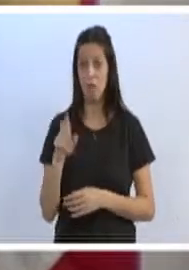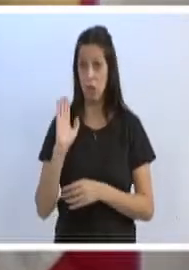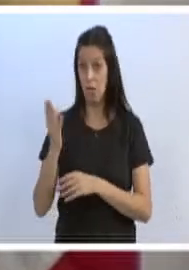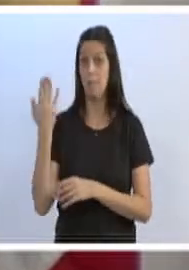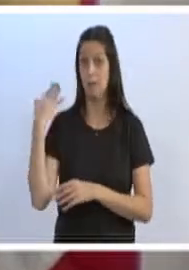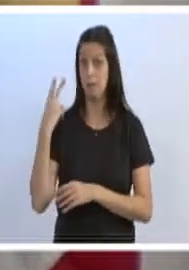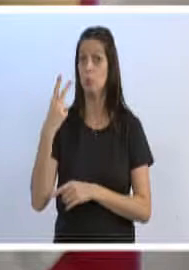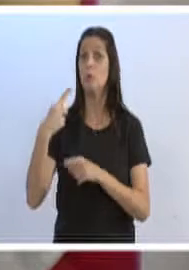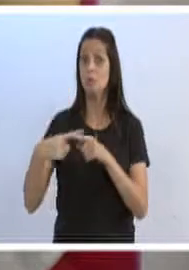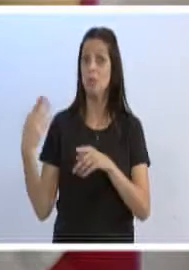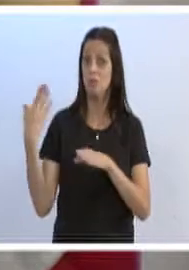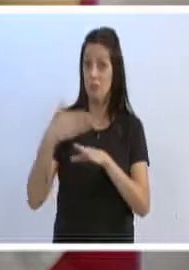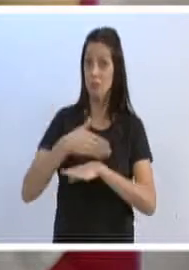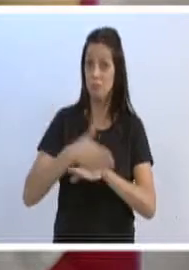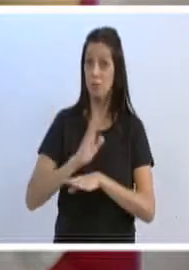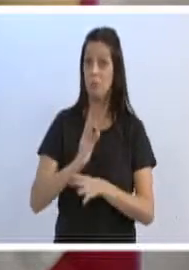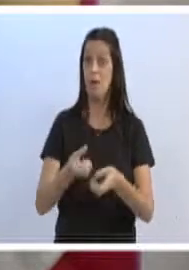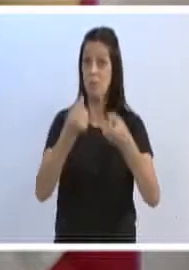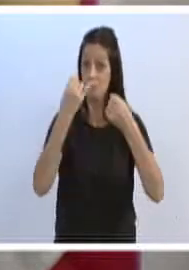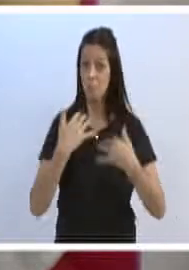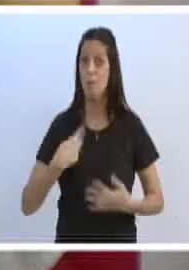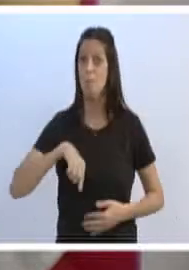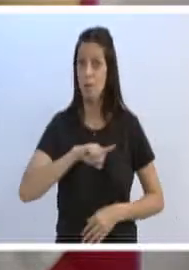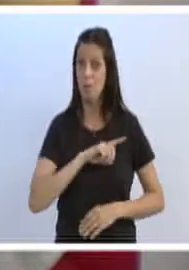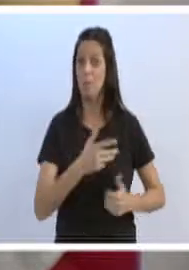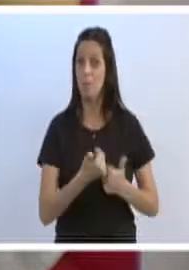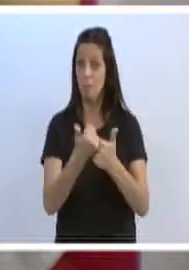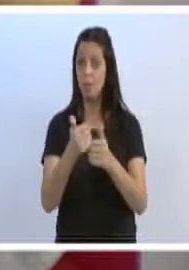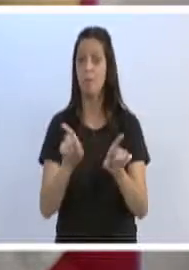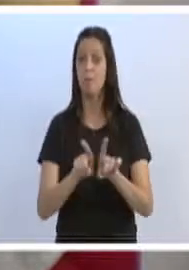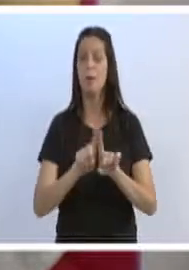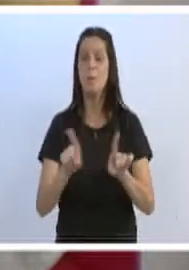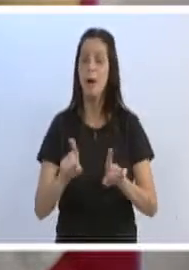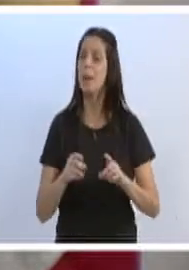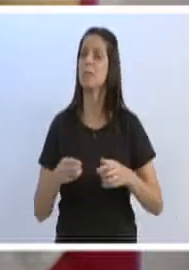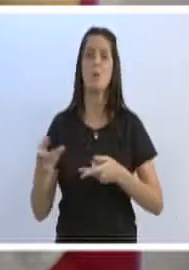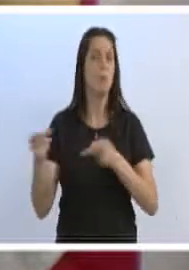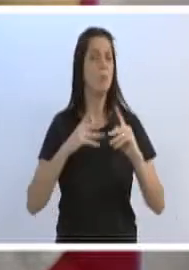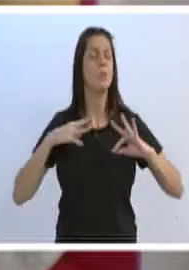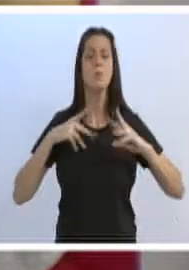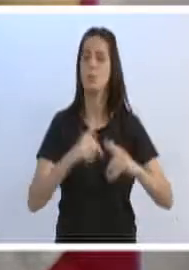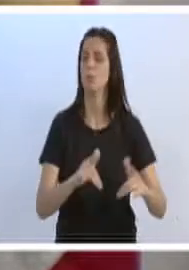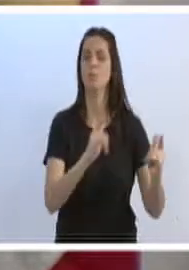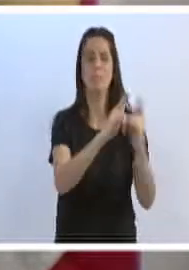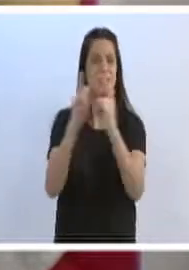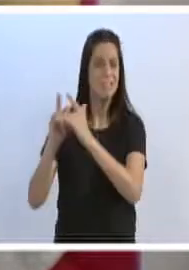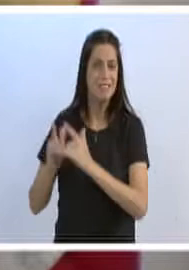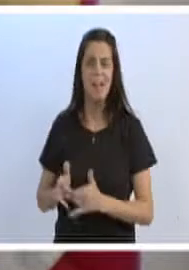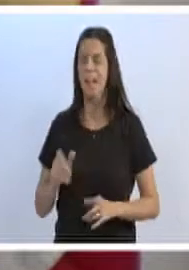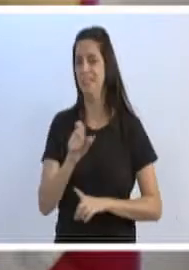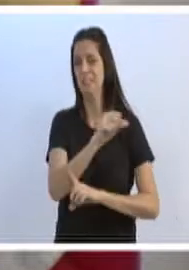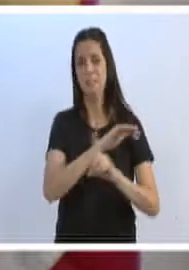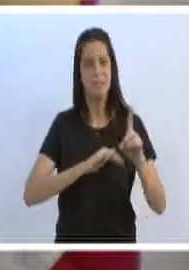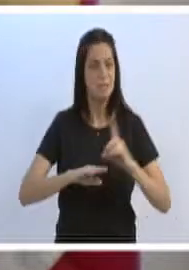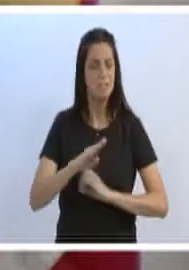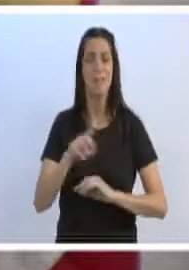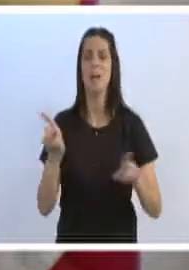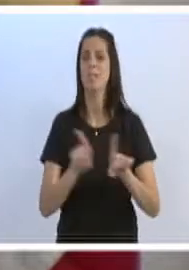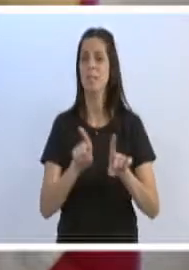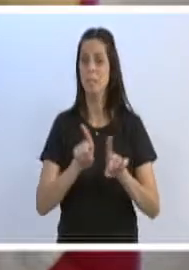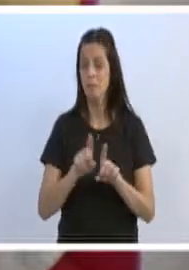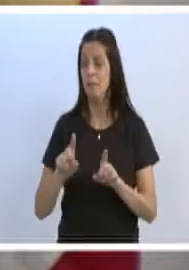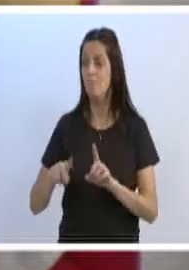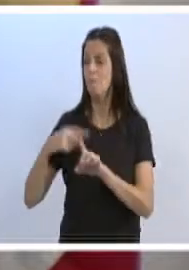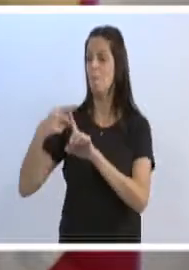amparo a nós mas também toda a sociedade e das organizadas inclusive aos 15 parlamentares